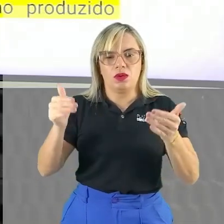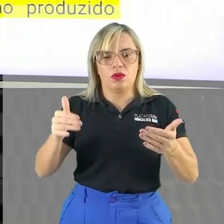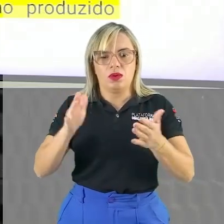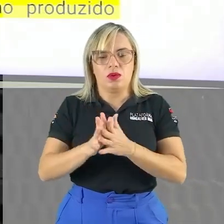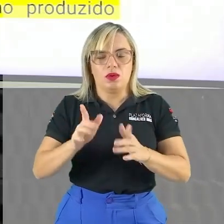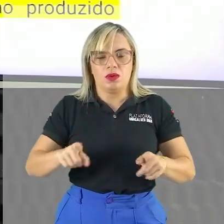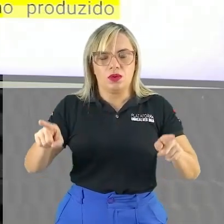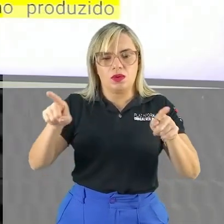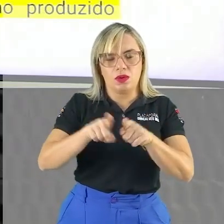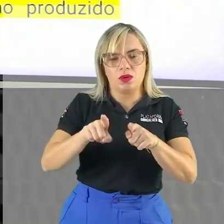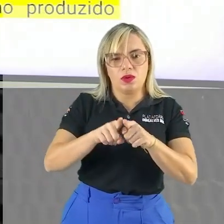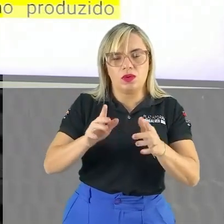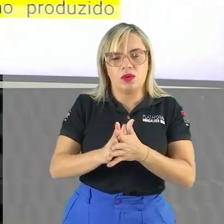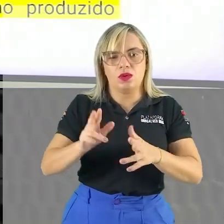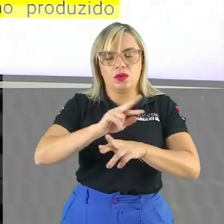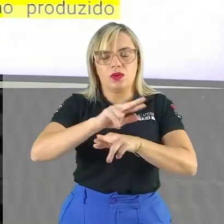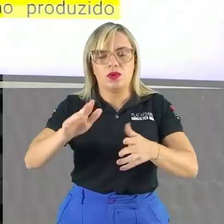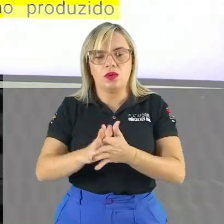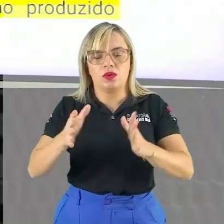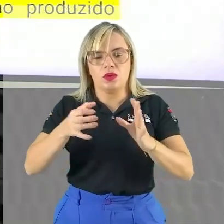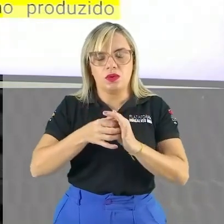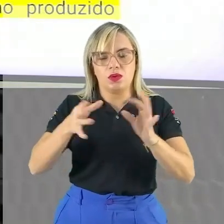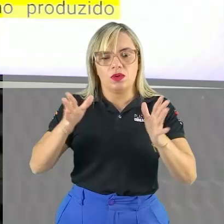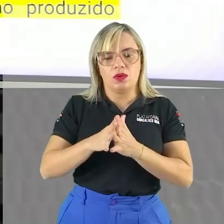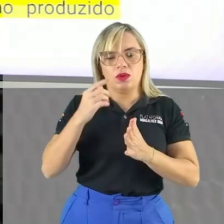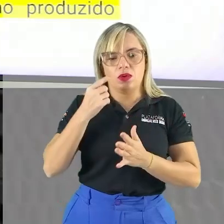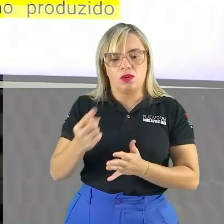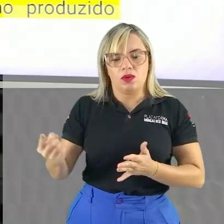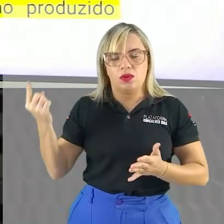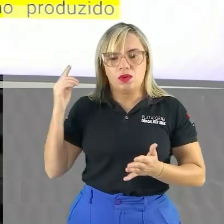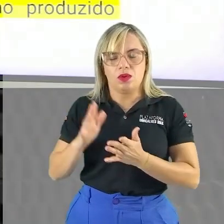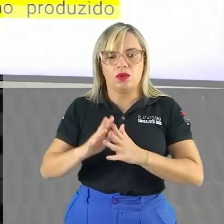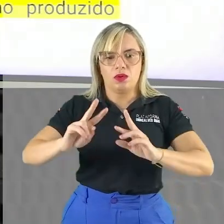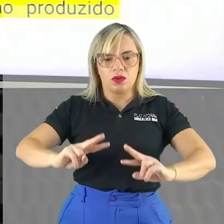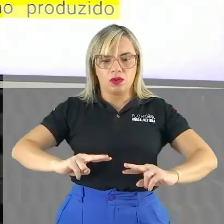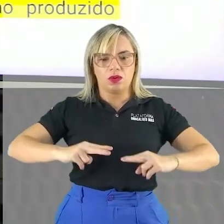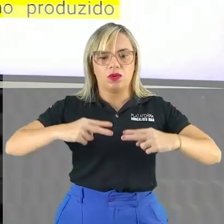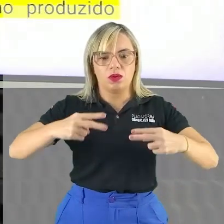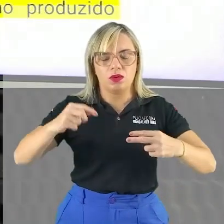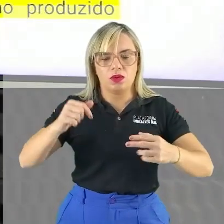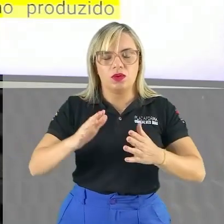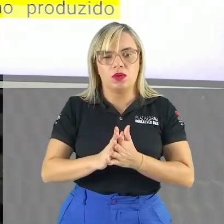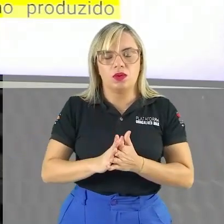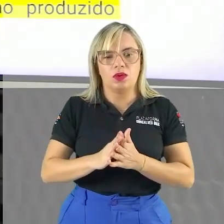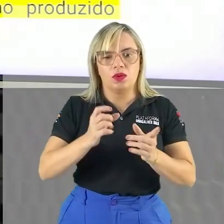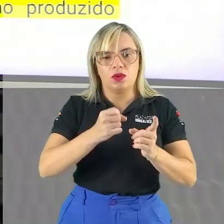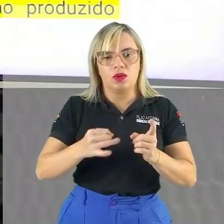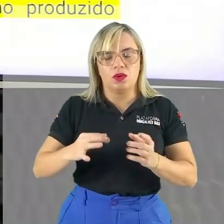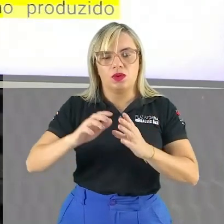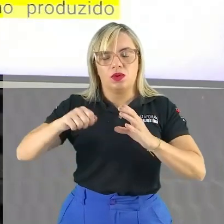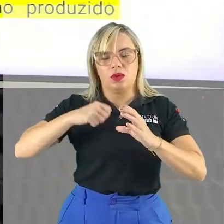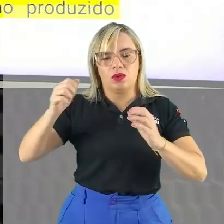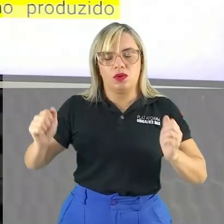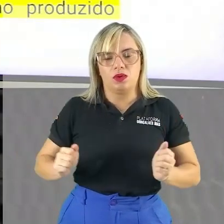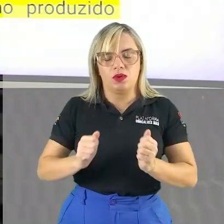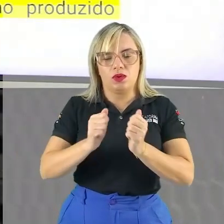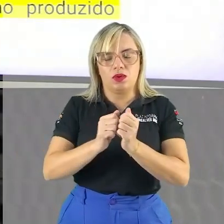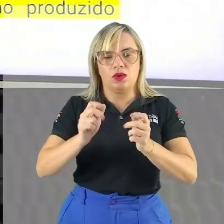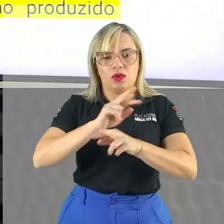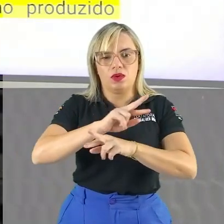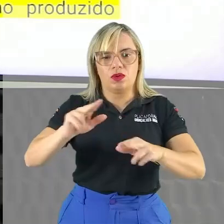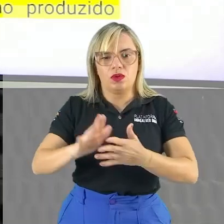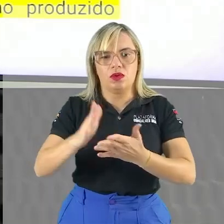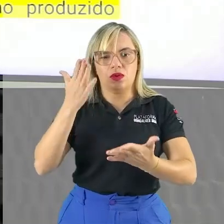observar também os materiais que são disponibilizados, inclusive está aqui na descrição desse vídeo, e nos acompanhe aí porque nós estamos tendo aí